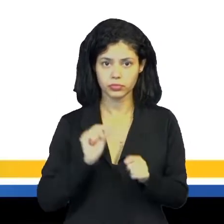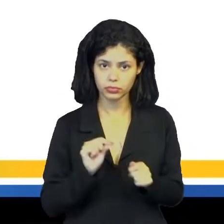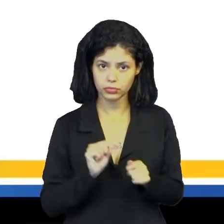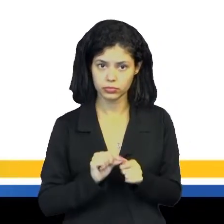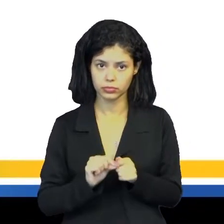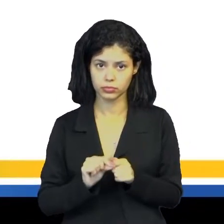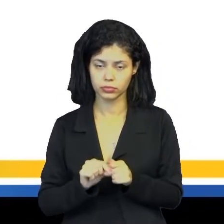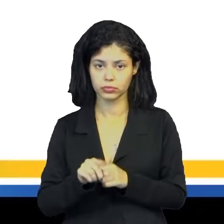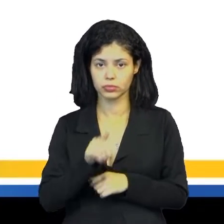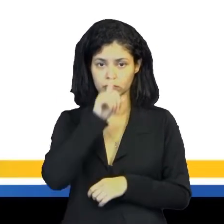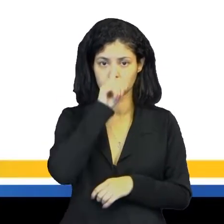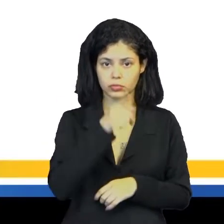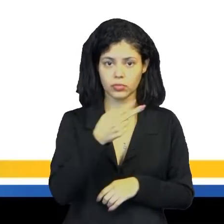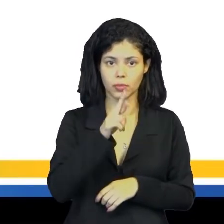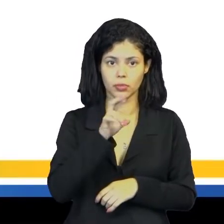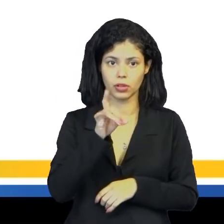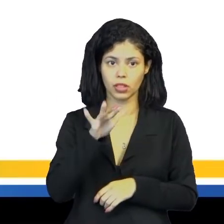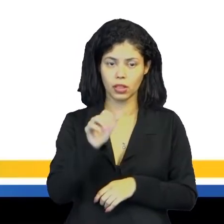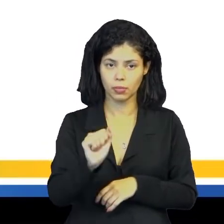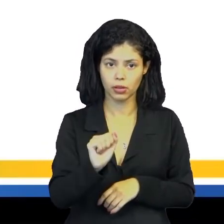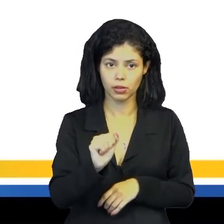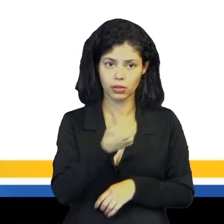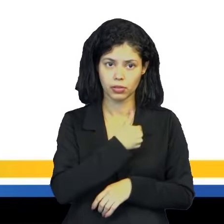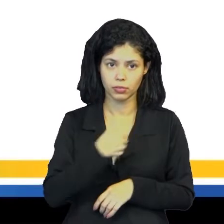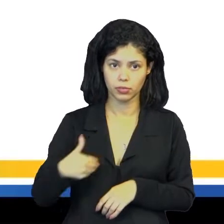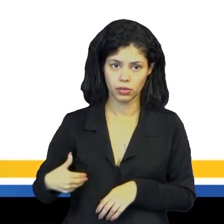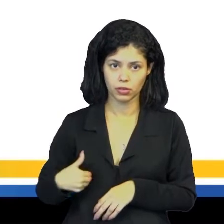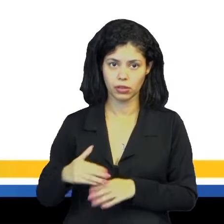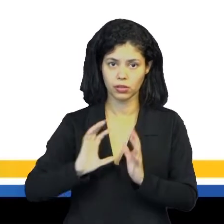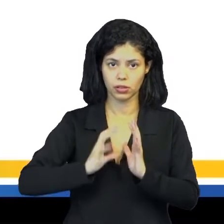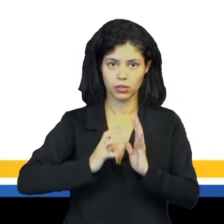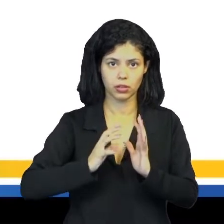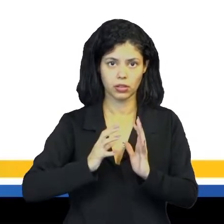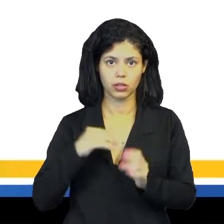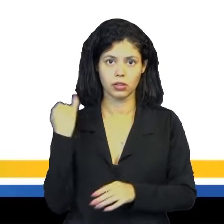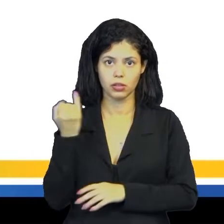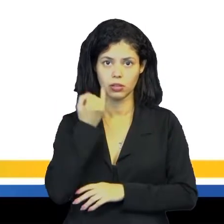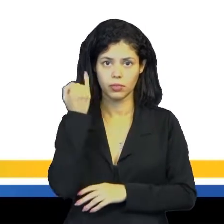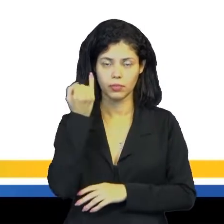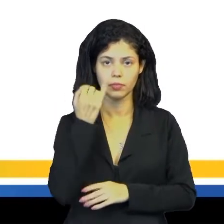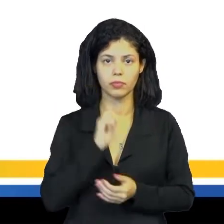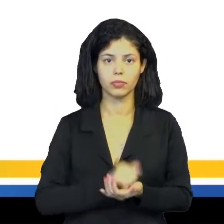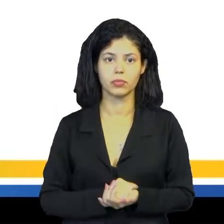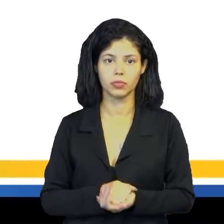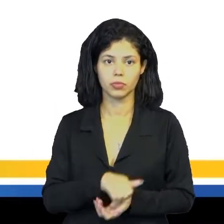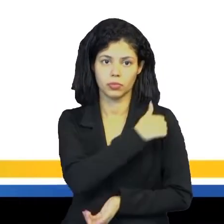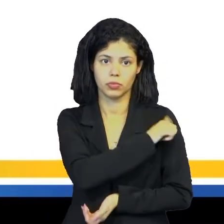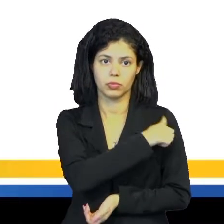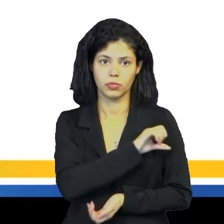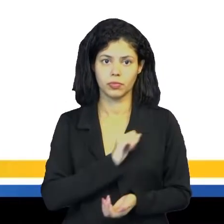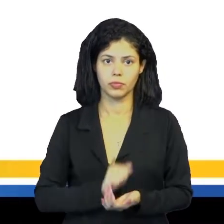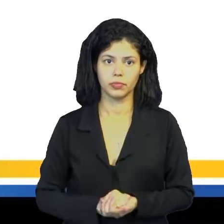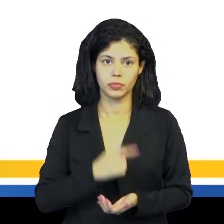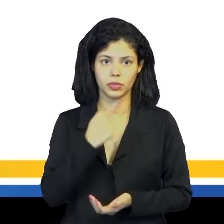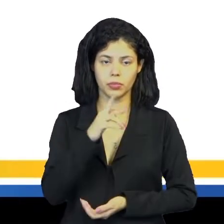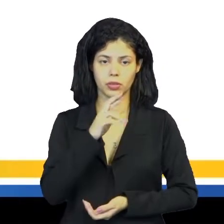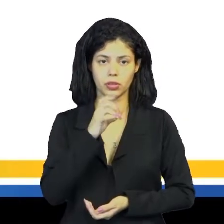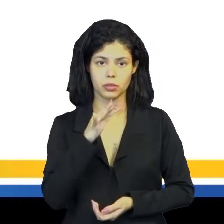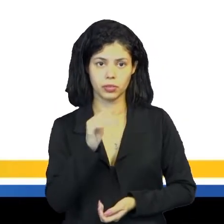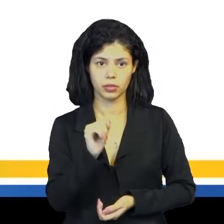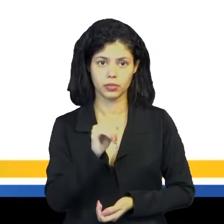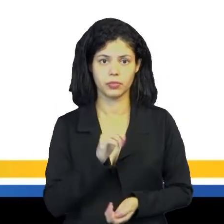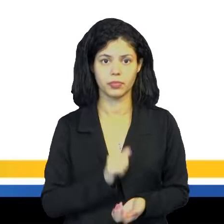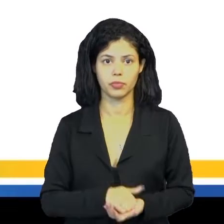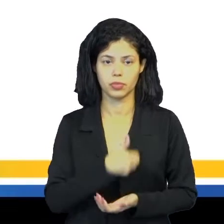Patrocínio proclamar a República na Câmara Municipal do Rio de Janeiro. A proclamação da República foi resultado de